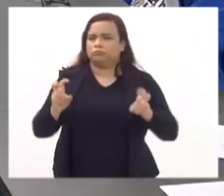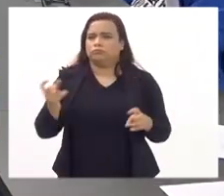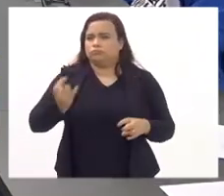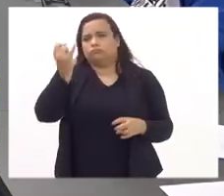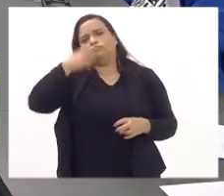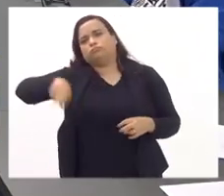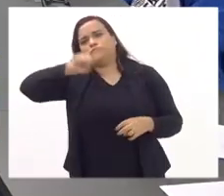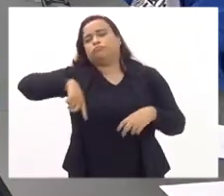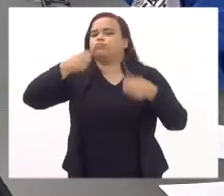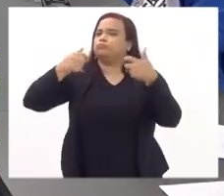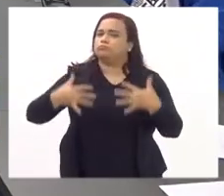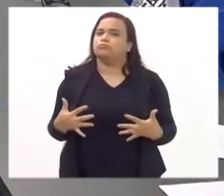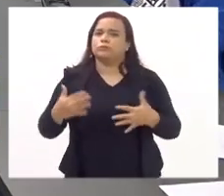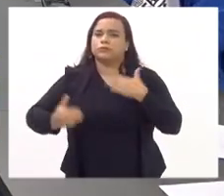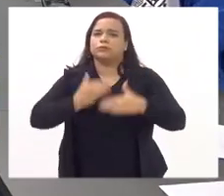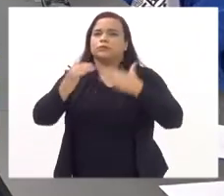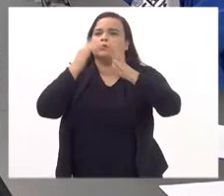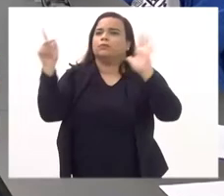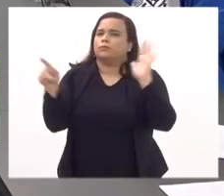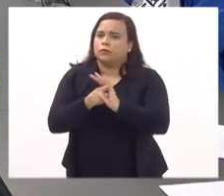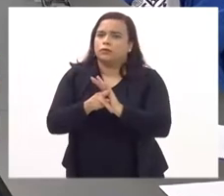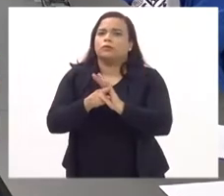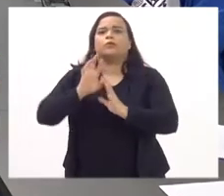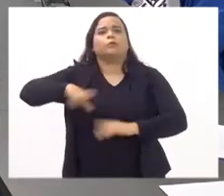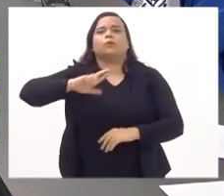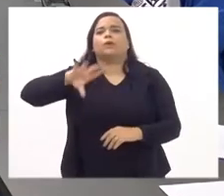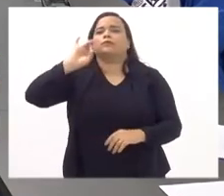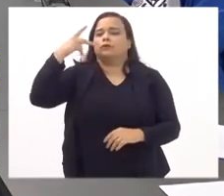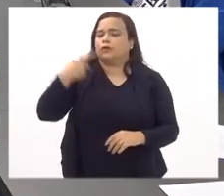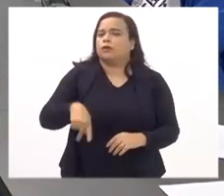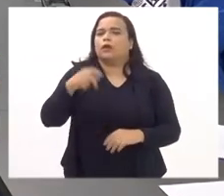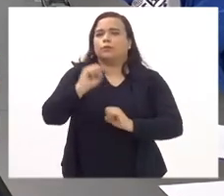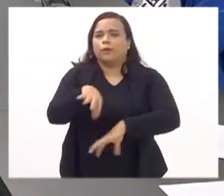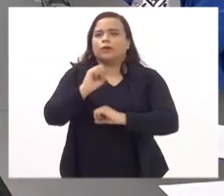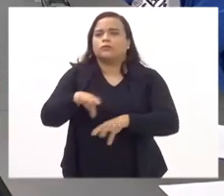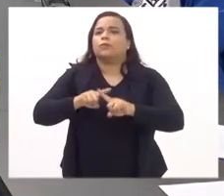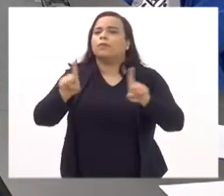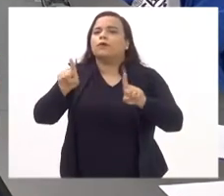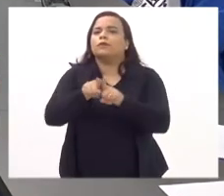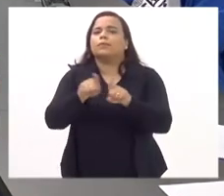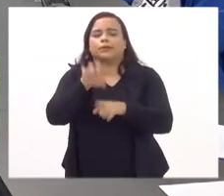tão importantes para o desenvolvimento, não só da educação, mas do desenvolvimento do nosso Estado.